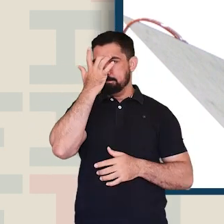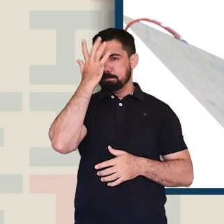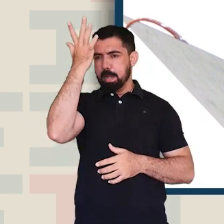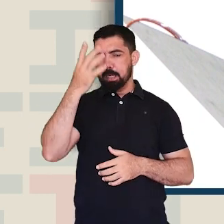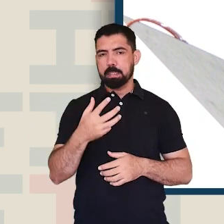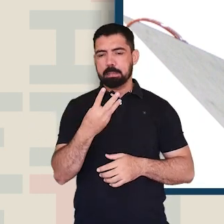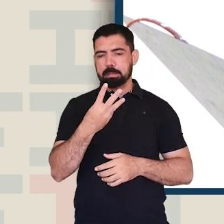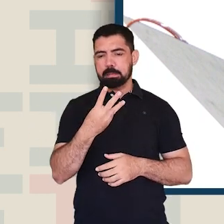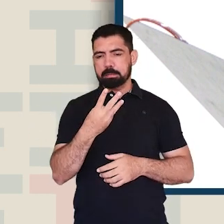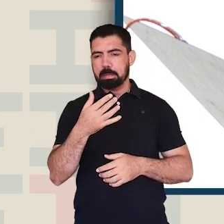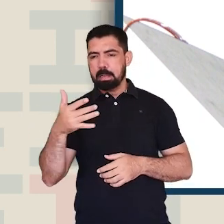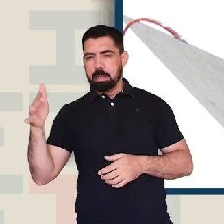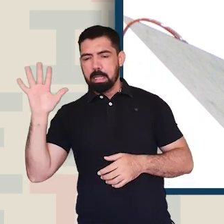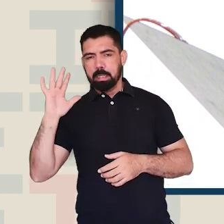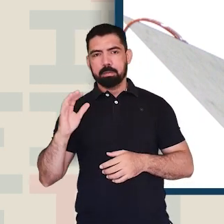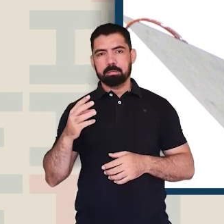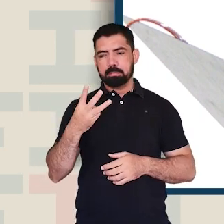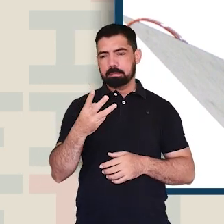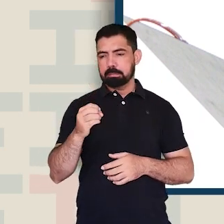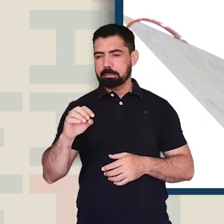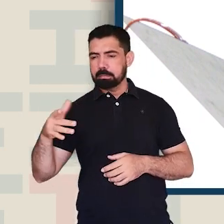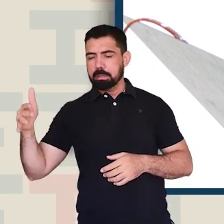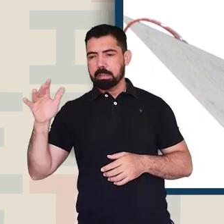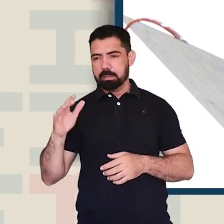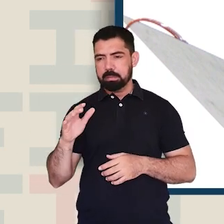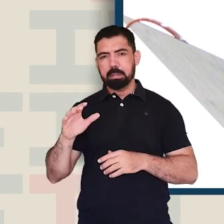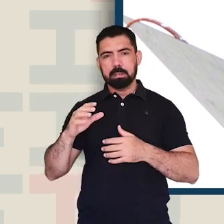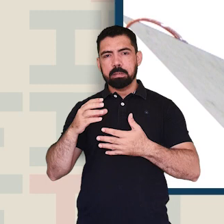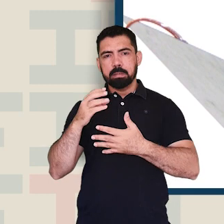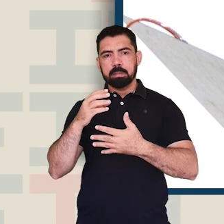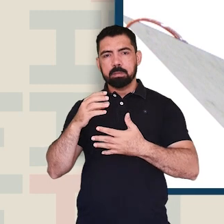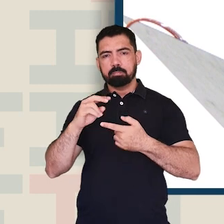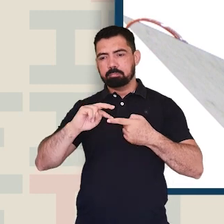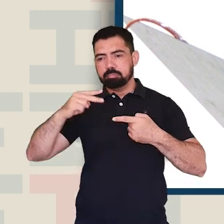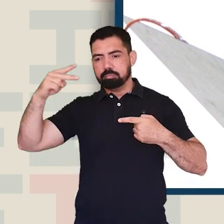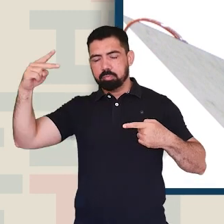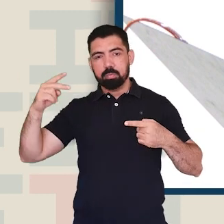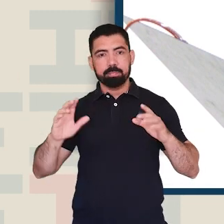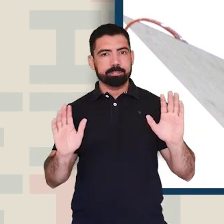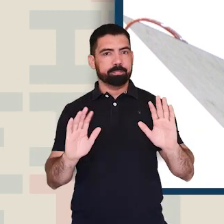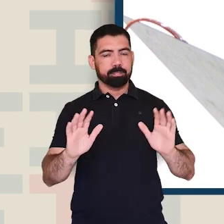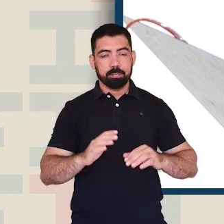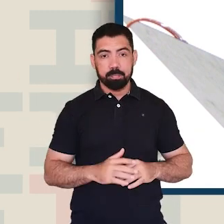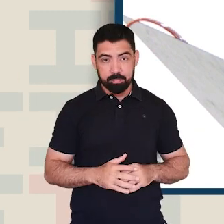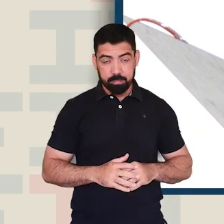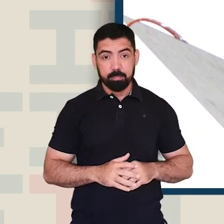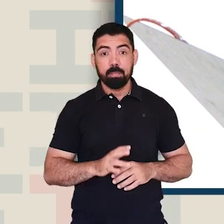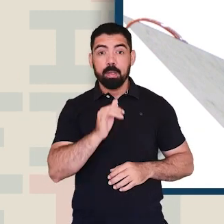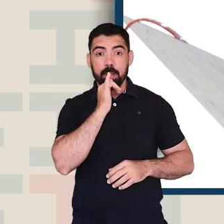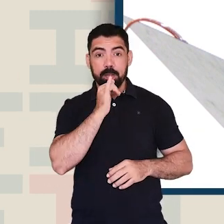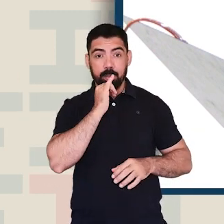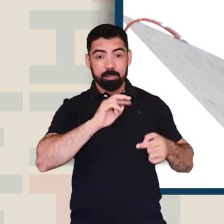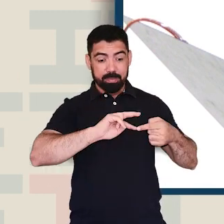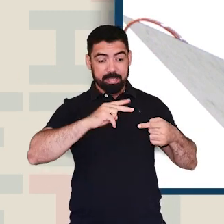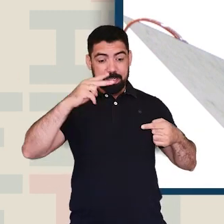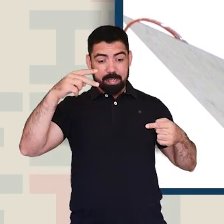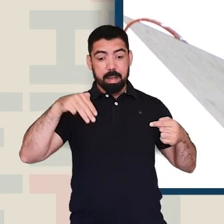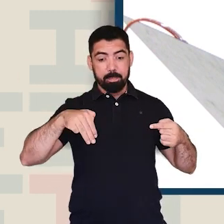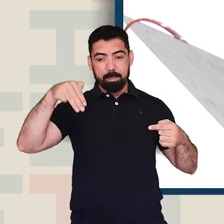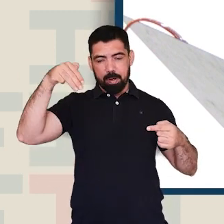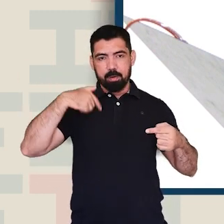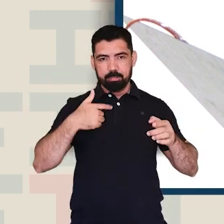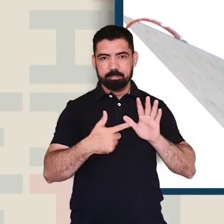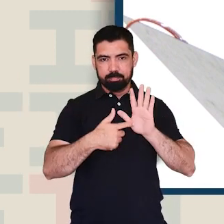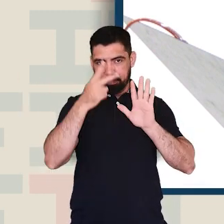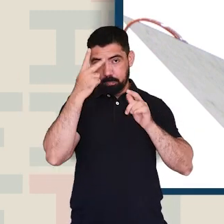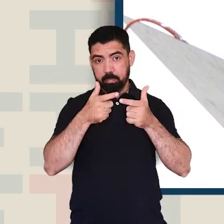desvendados, 300 e tantas escalas, ou seja, na verdade os modos, eles são os modos da escala maior, que é o